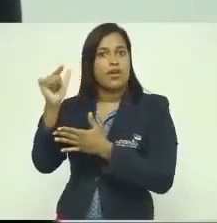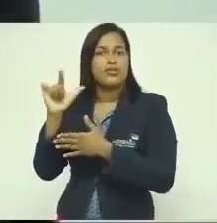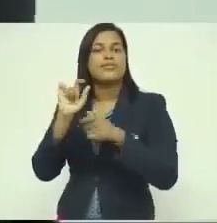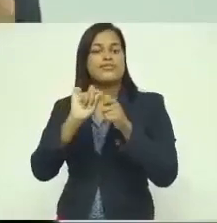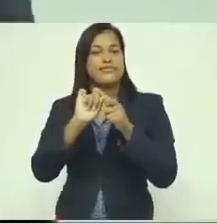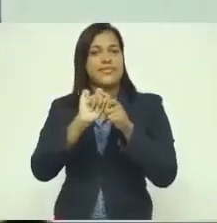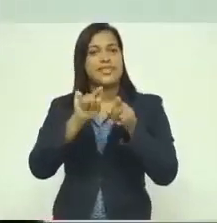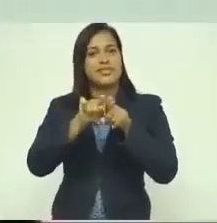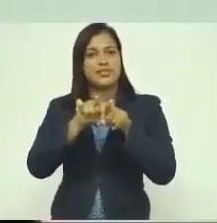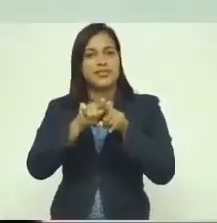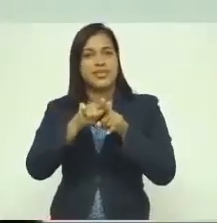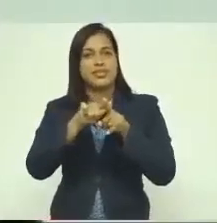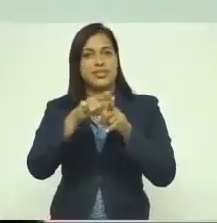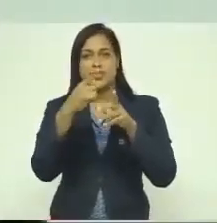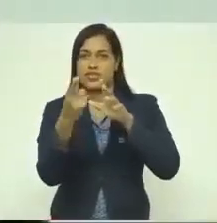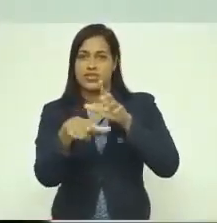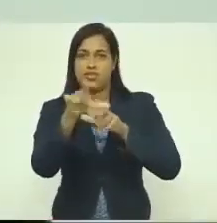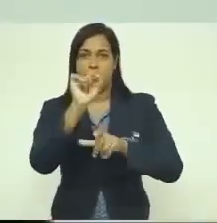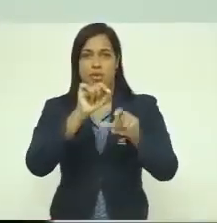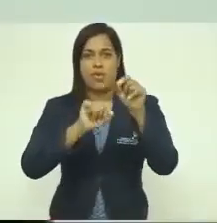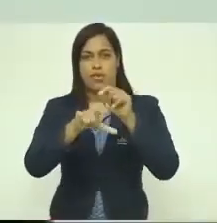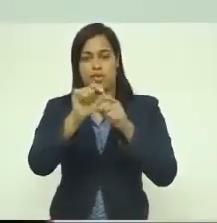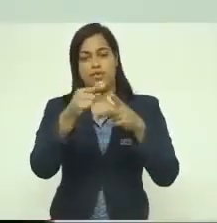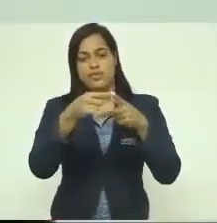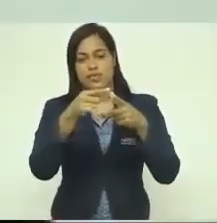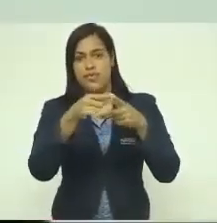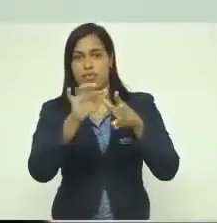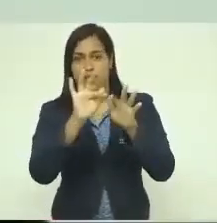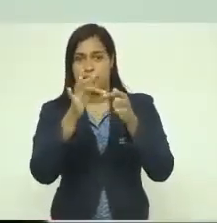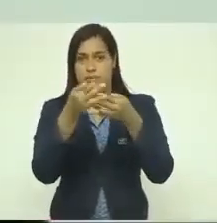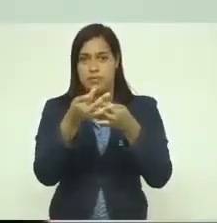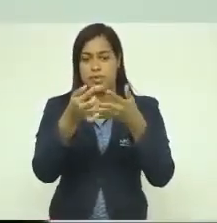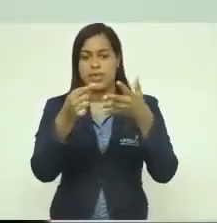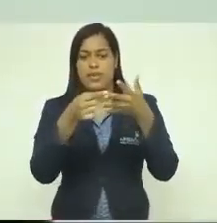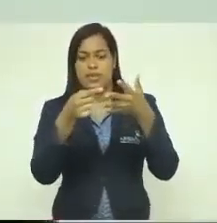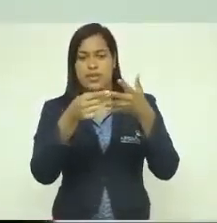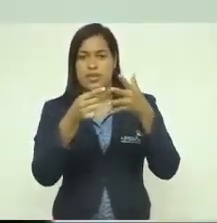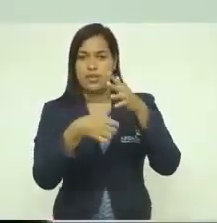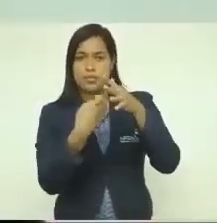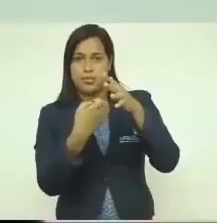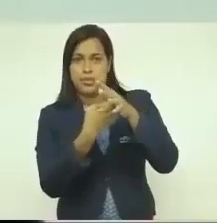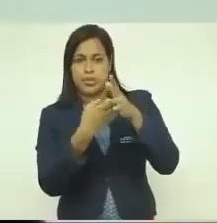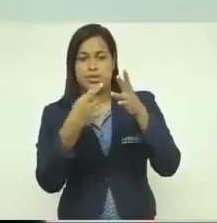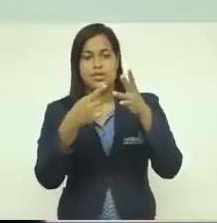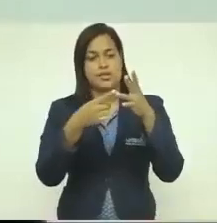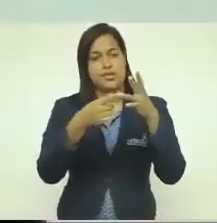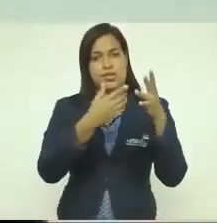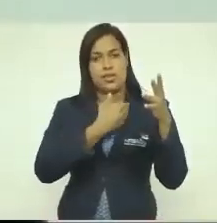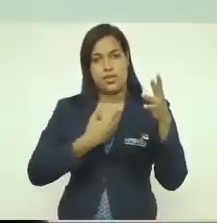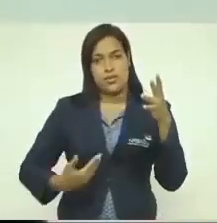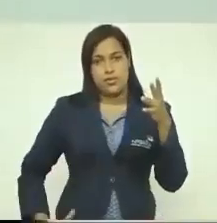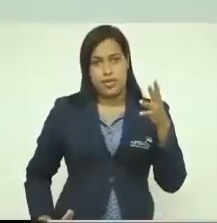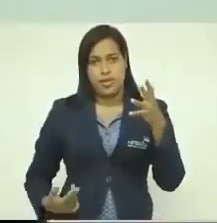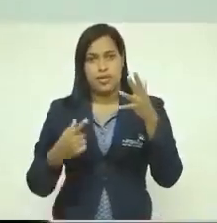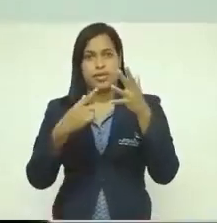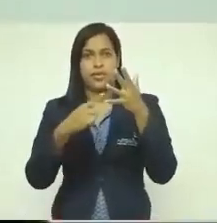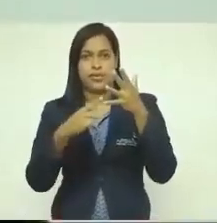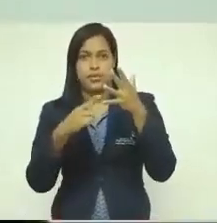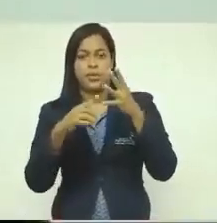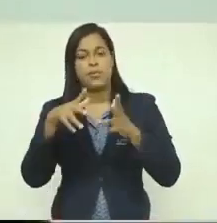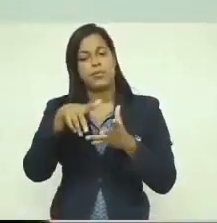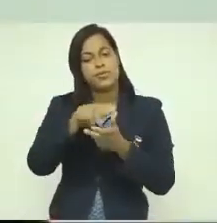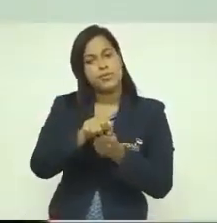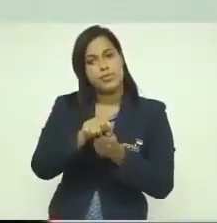fazem a escolha, existem outras entidades que fazem a escolha. E que entidades são essas? As empresas, por exemplo.